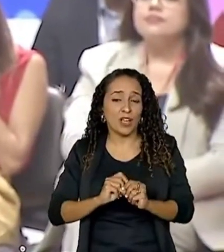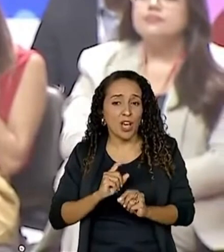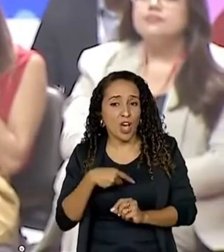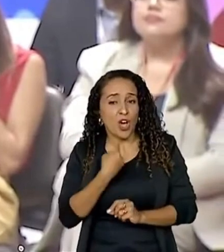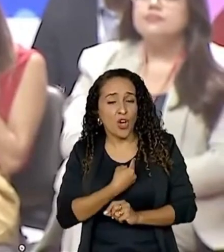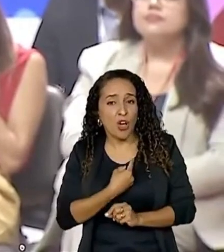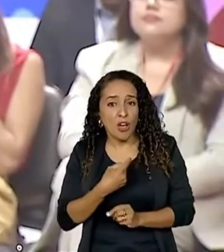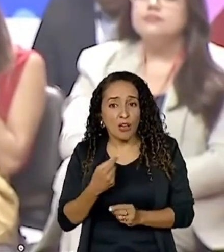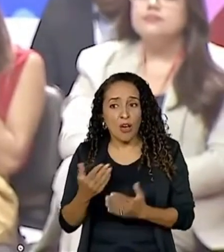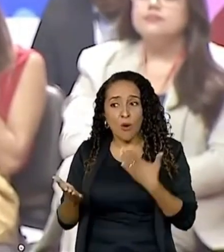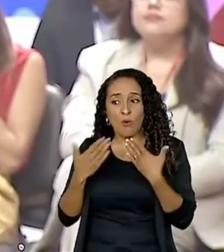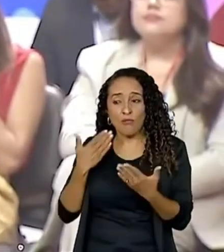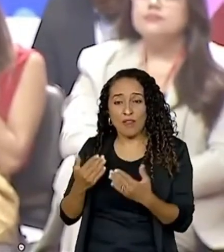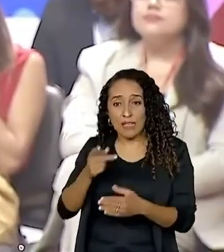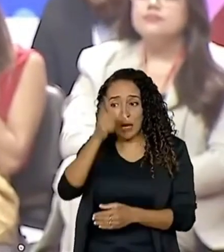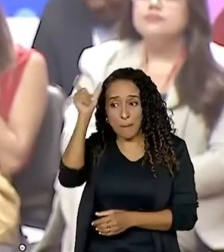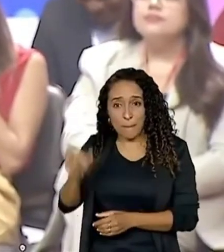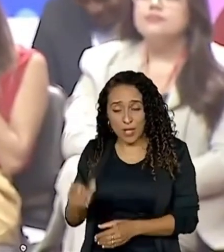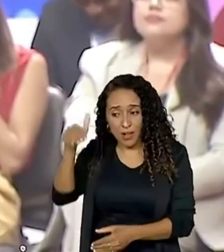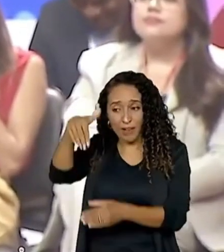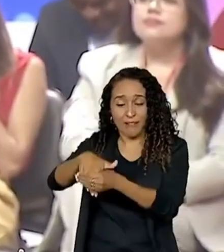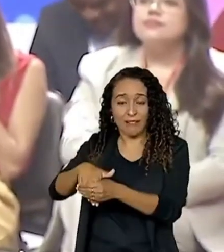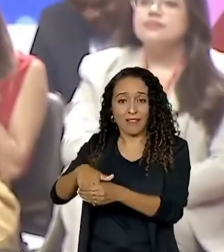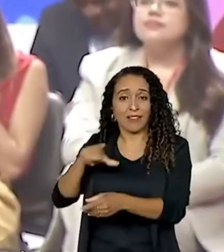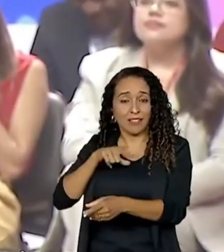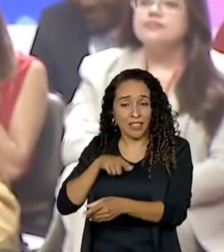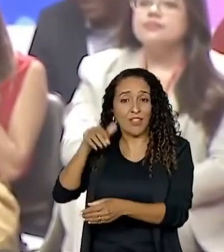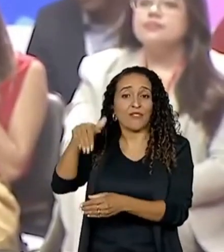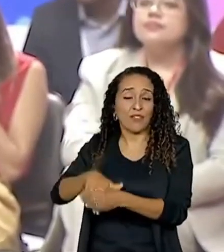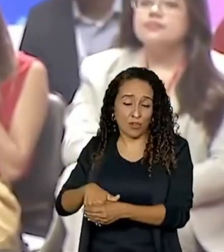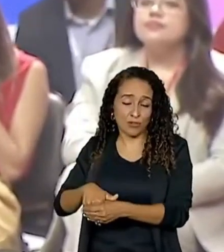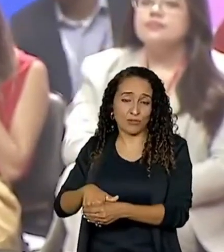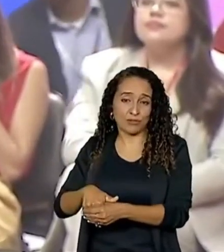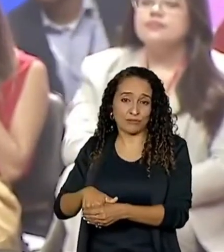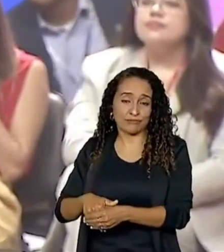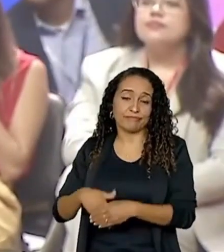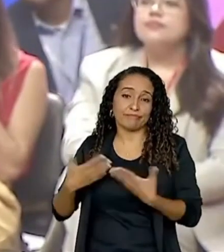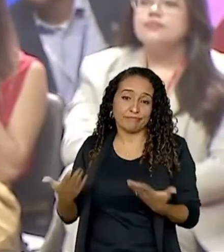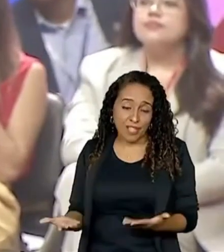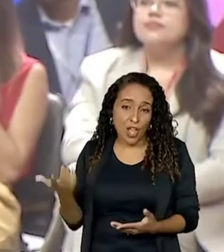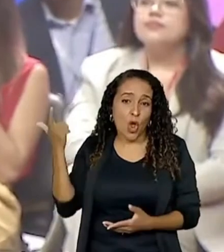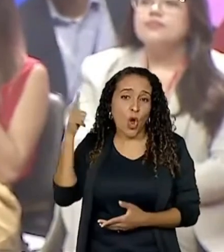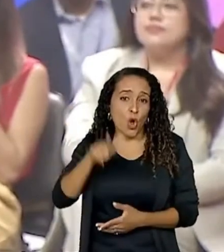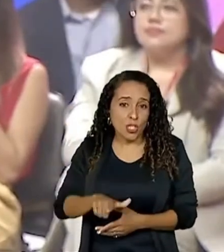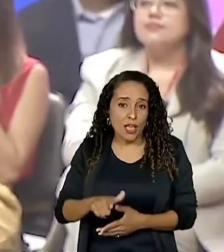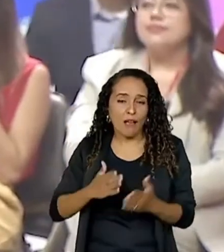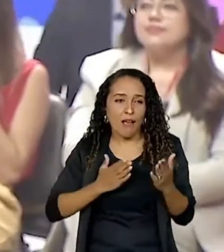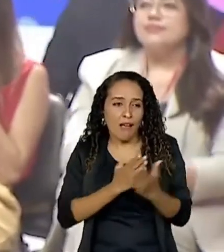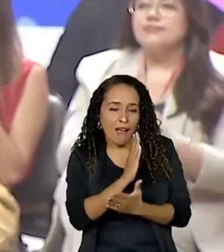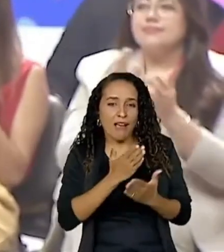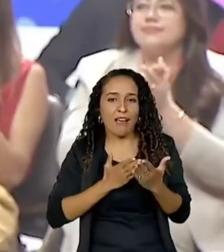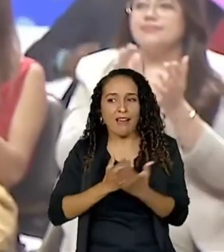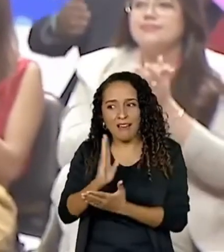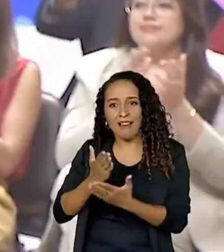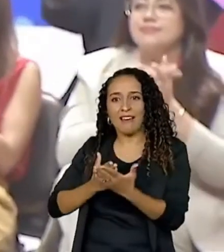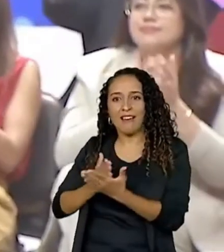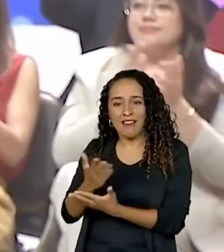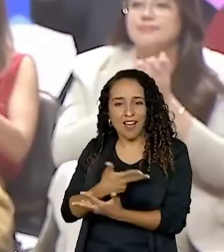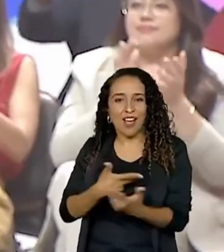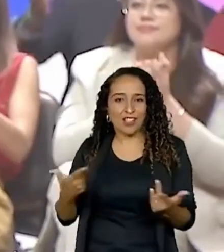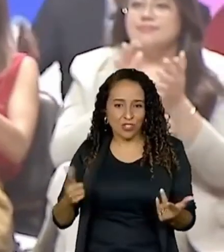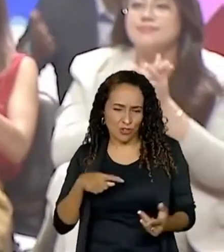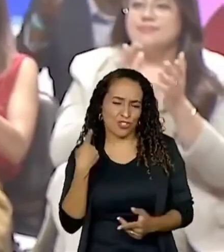quem é eleito, porque é ele que tem voto. E é assim que a gente vai conseguindo aprovar as coisas que